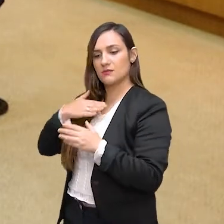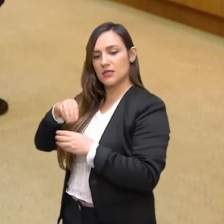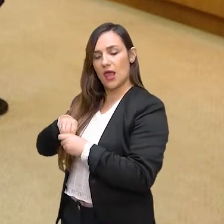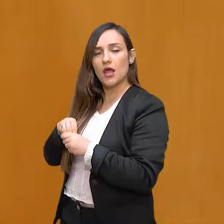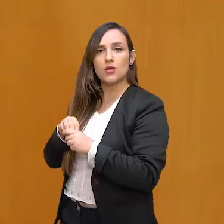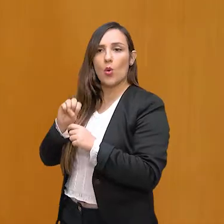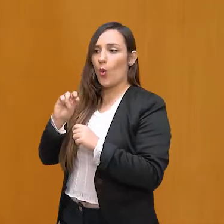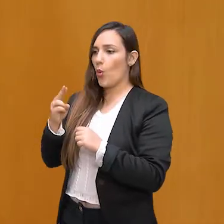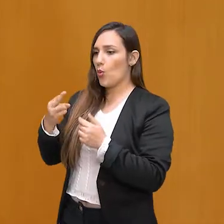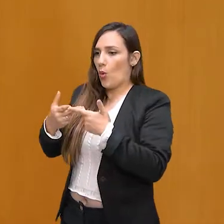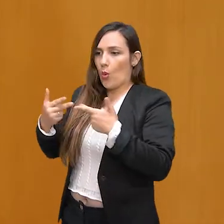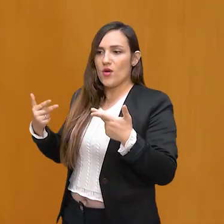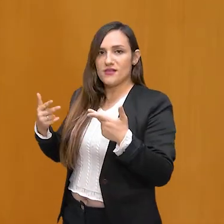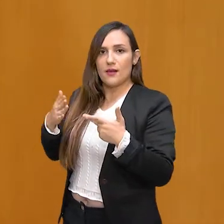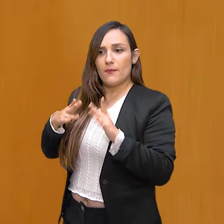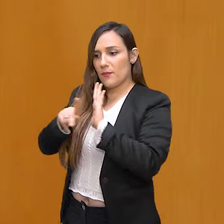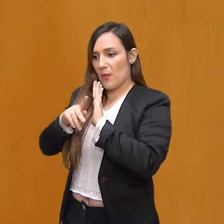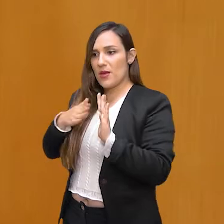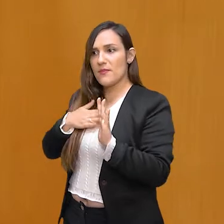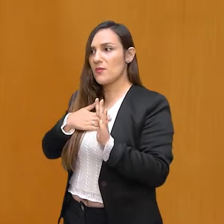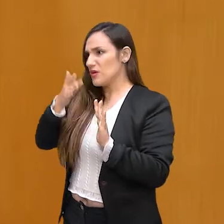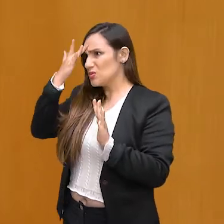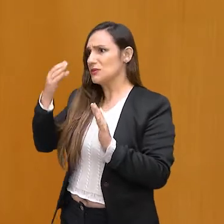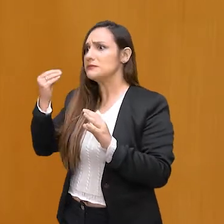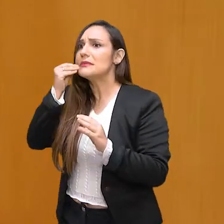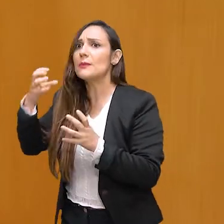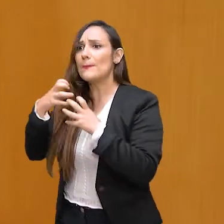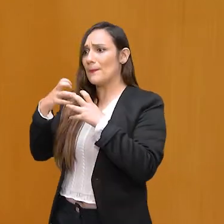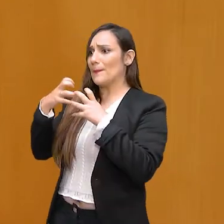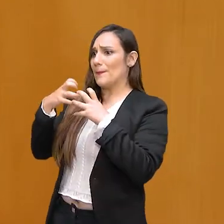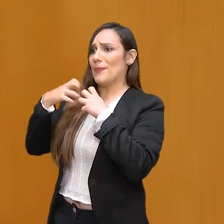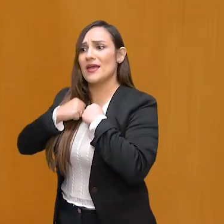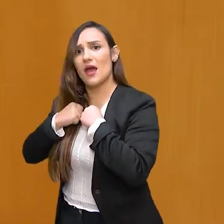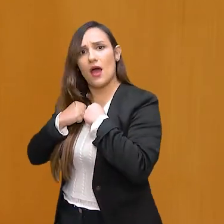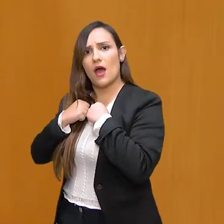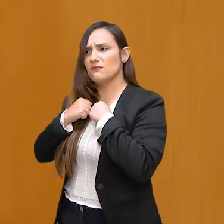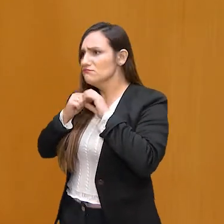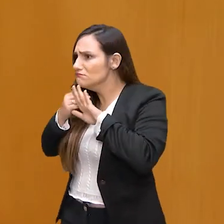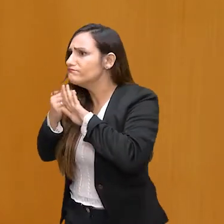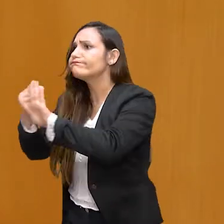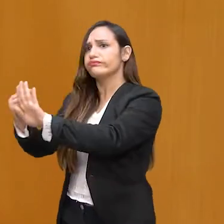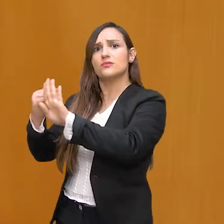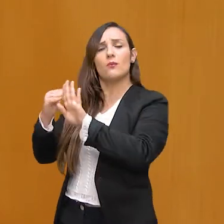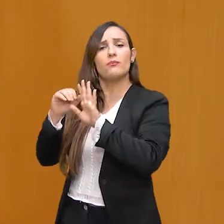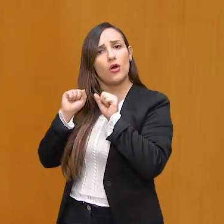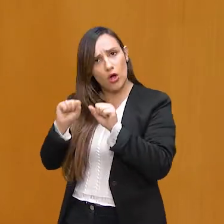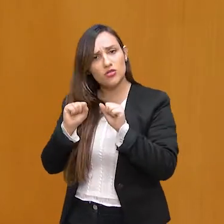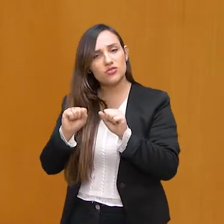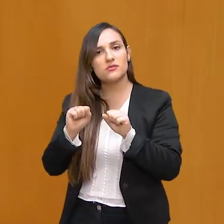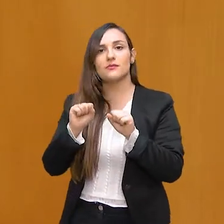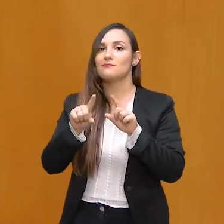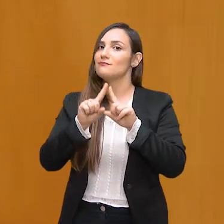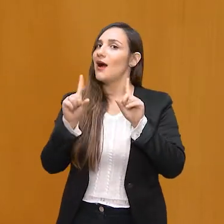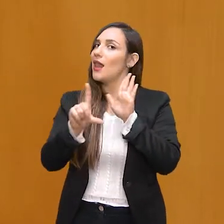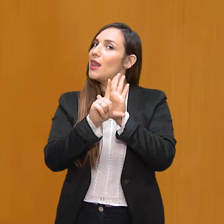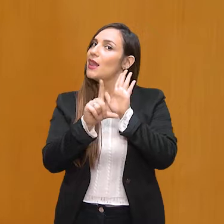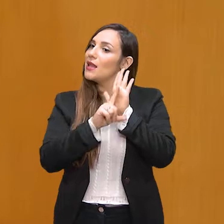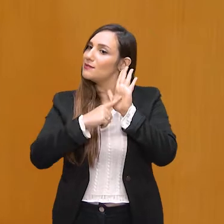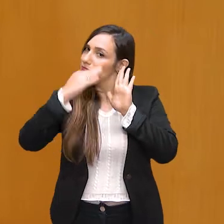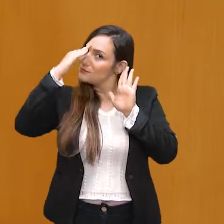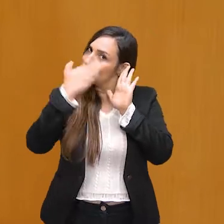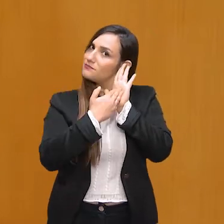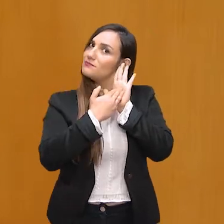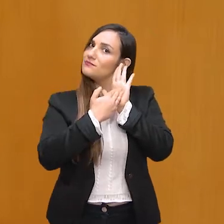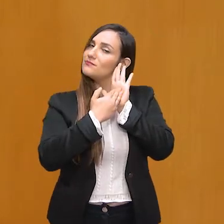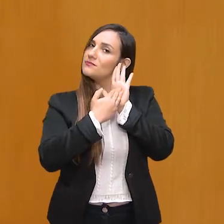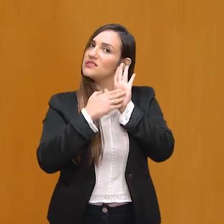tua casa ou do teu bem sendo ameaçada, você pode procurar mesmo. Mas se você sair desses limites autorizados e muito específicos